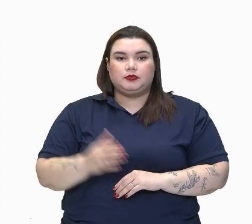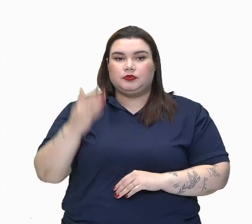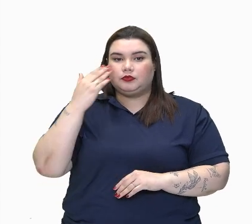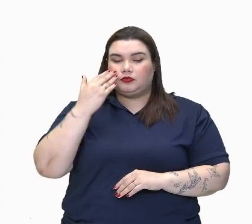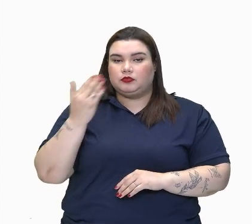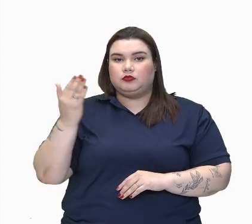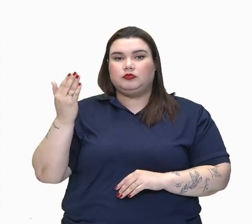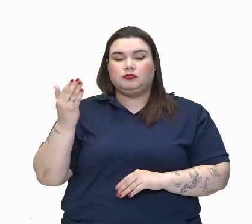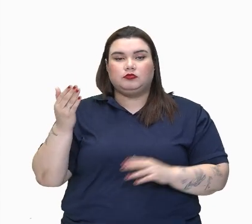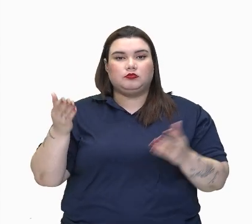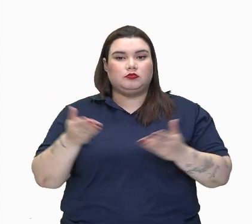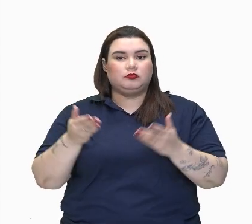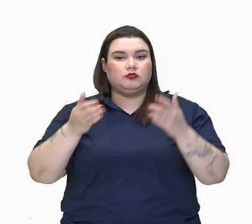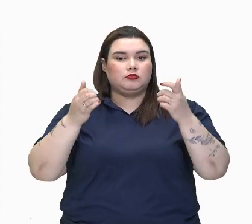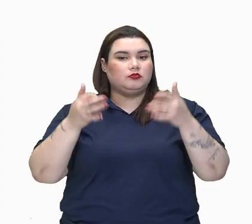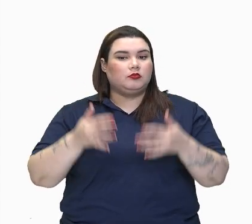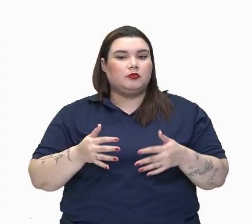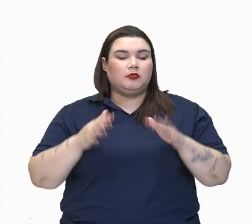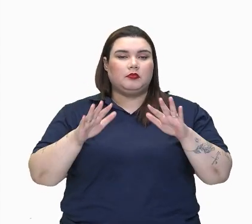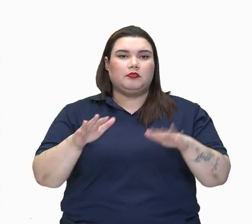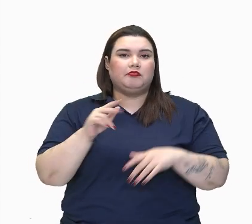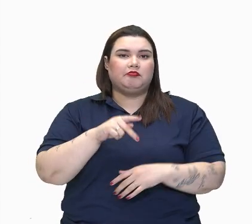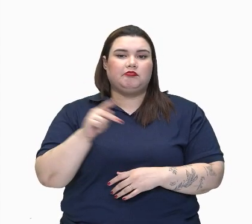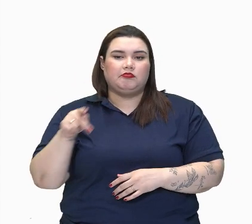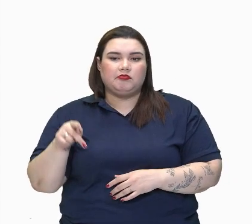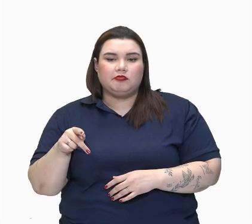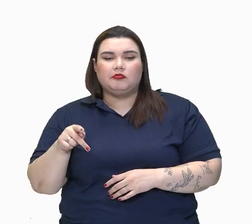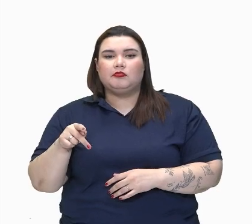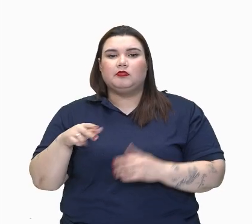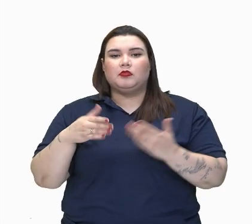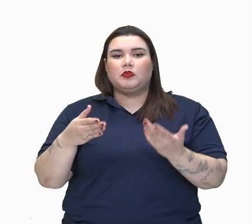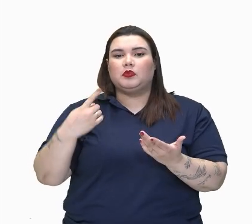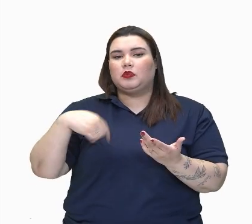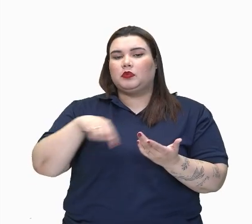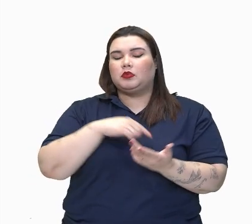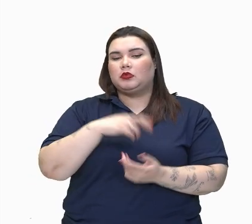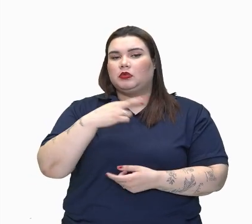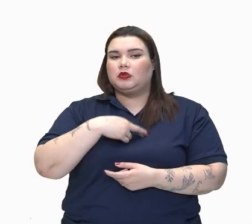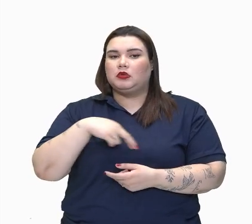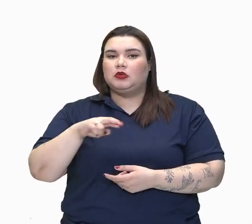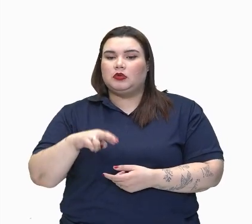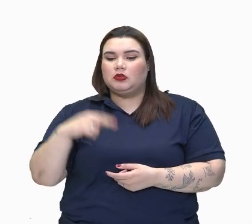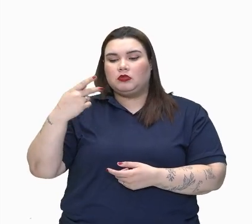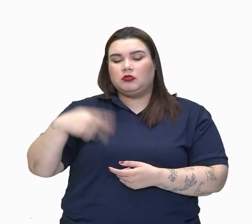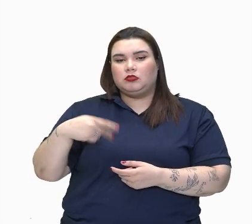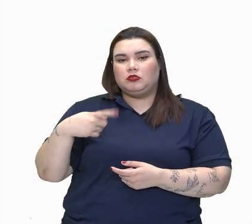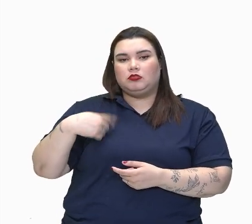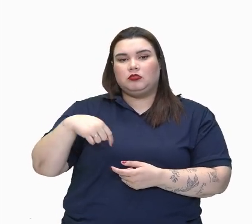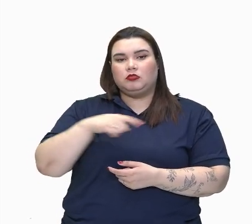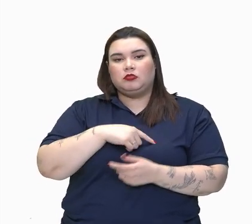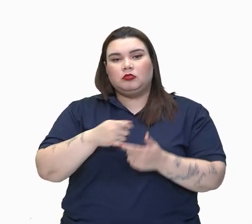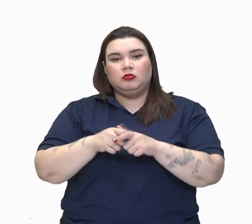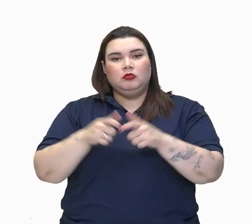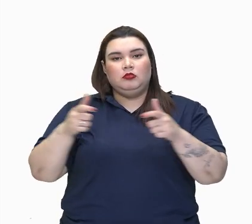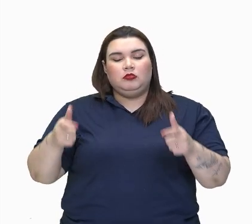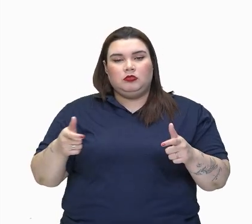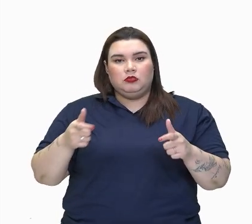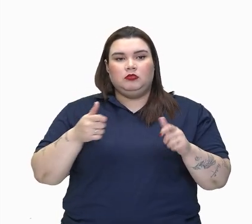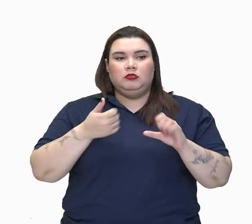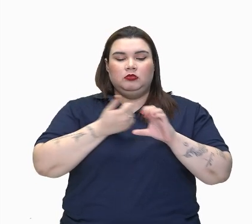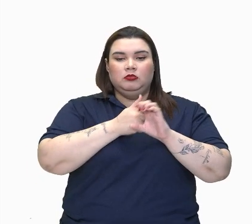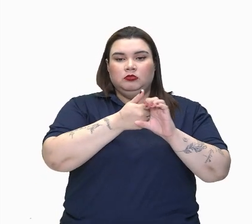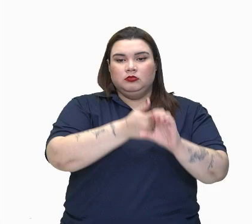mundo, olha que interessante. Mas, professor, e a nossa religião aqui, né? Nós somos de maioria cristã. Vamos entender